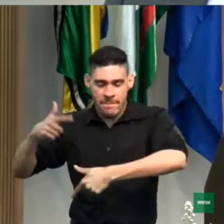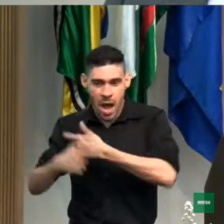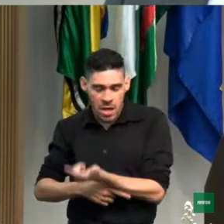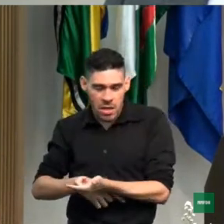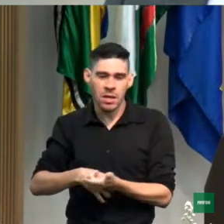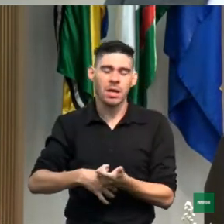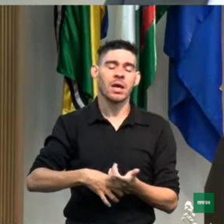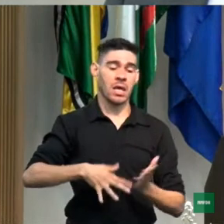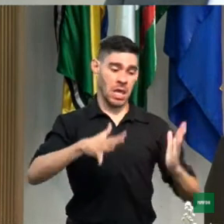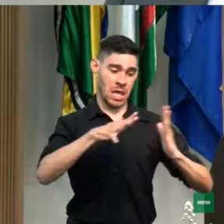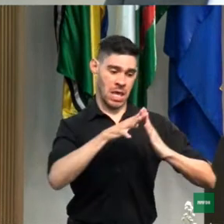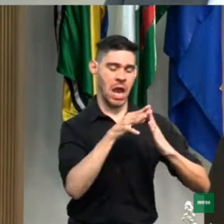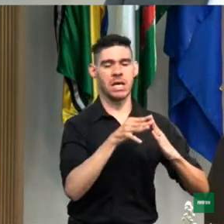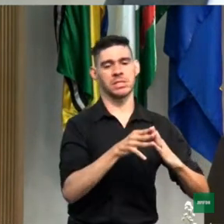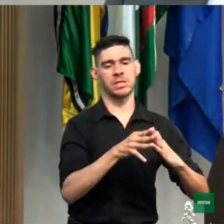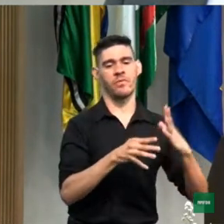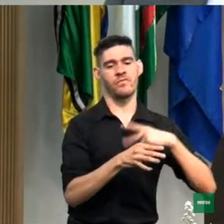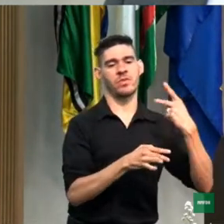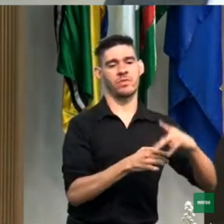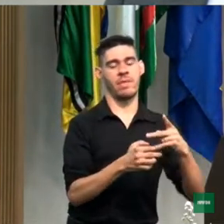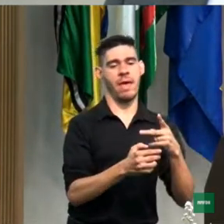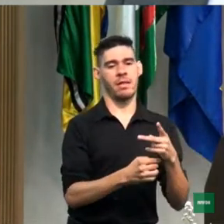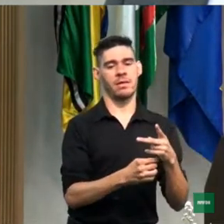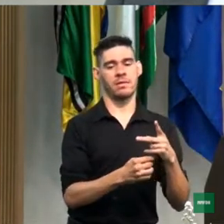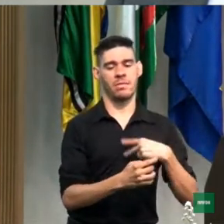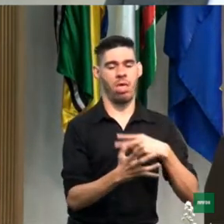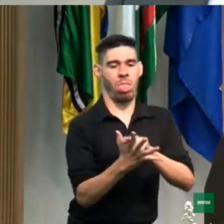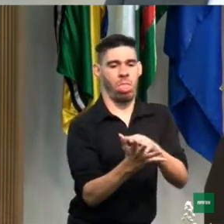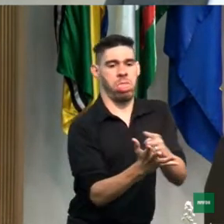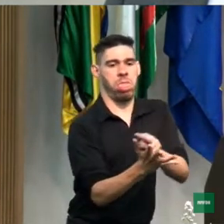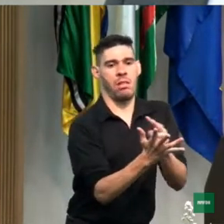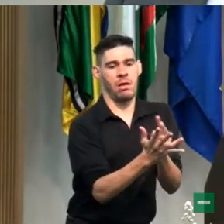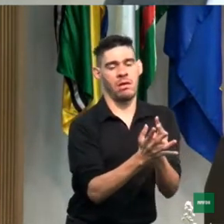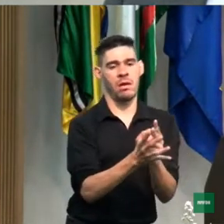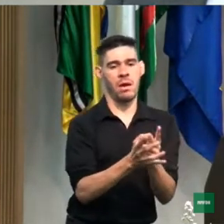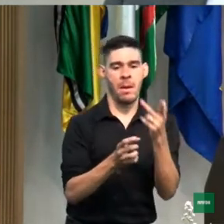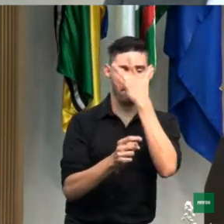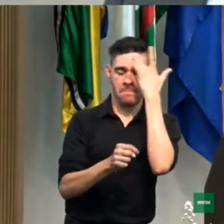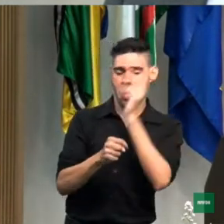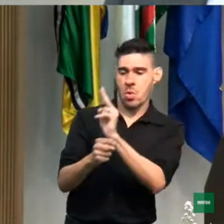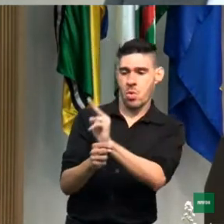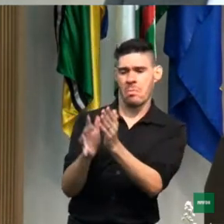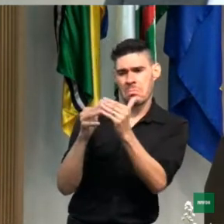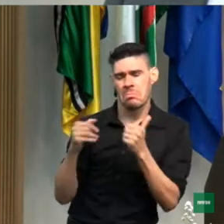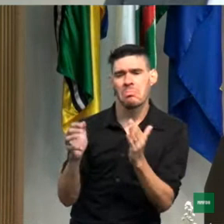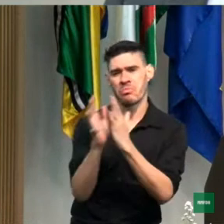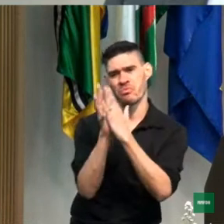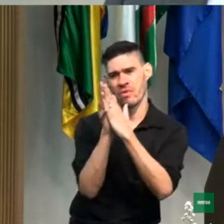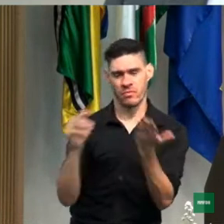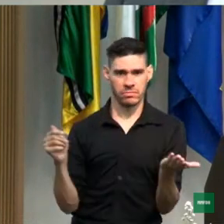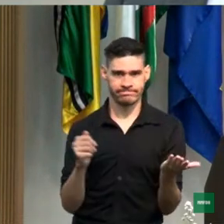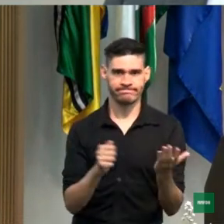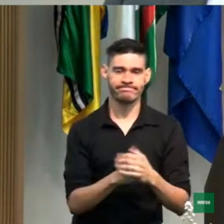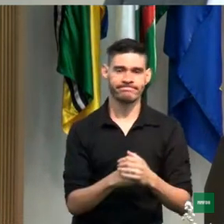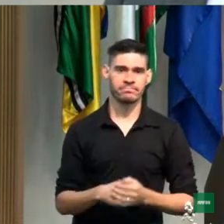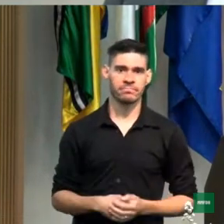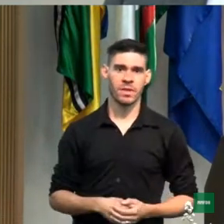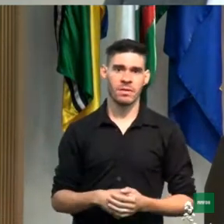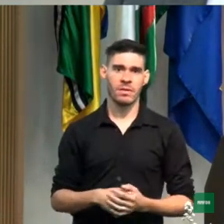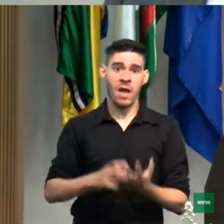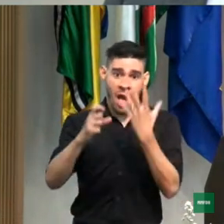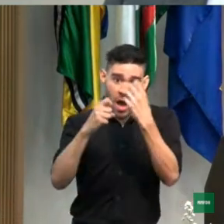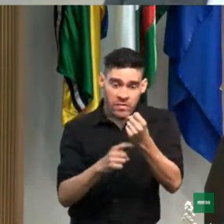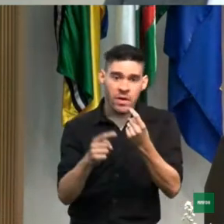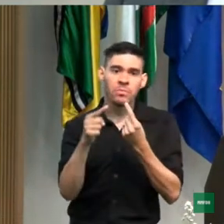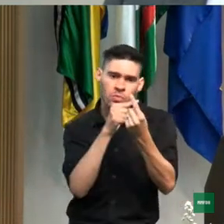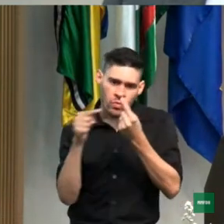convulsão com o vizinho ou com alguém que ela pediu, por favor, para cuidar da criança? Vamos falar sobre isso? Como é que a gente